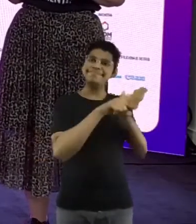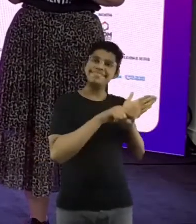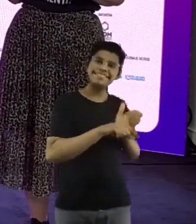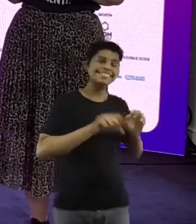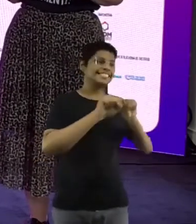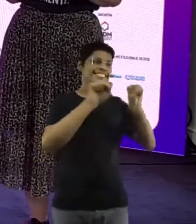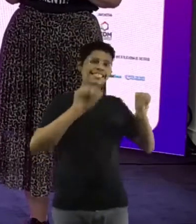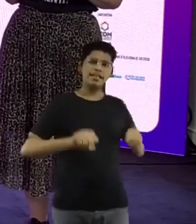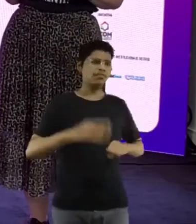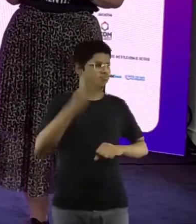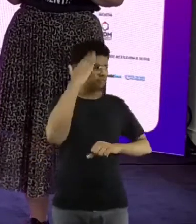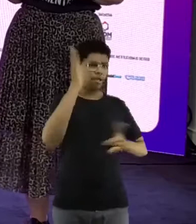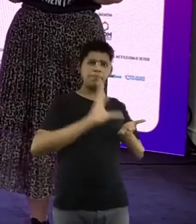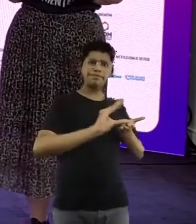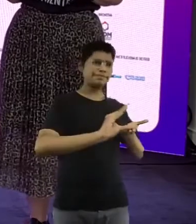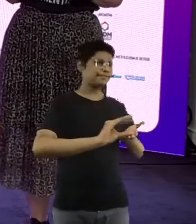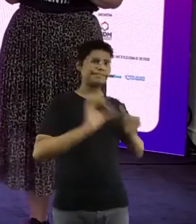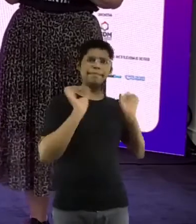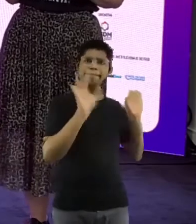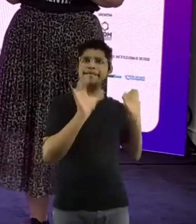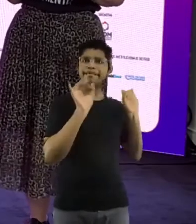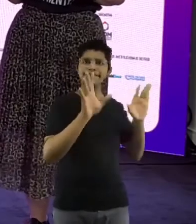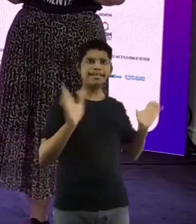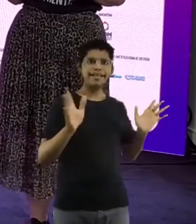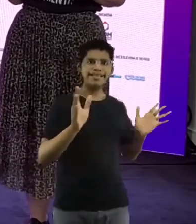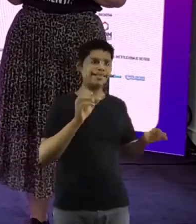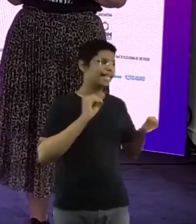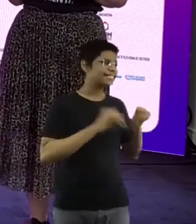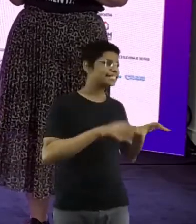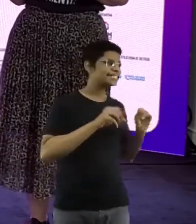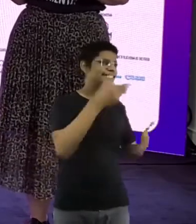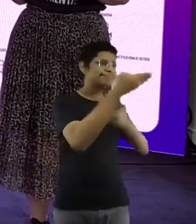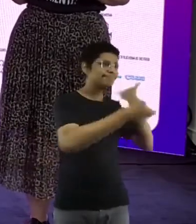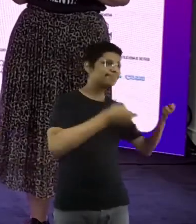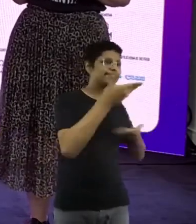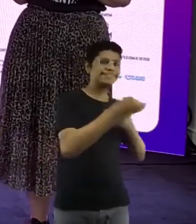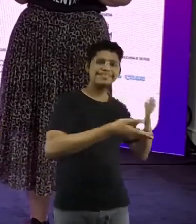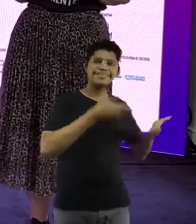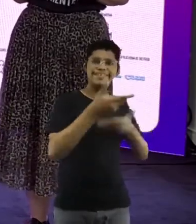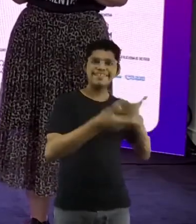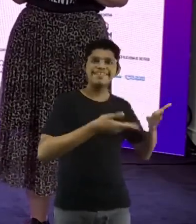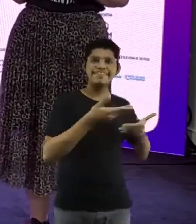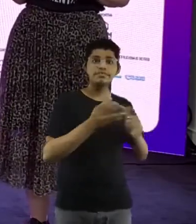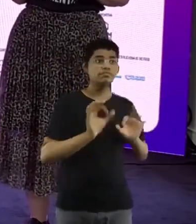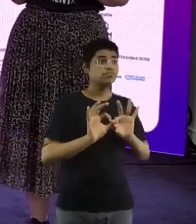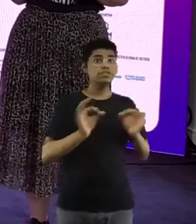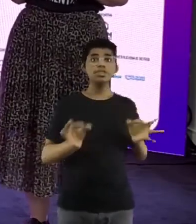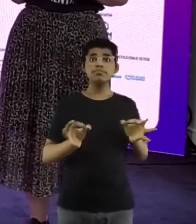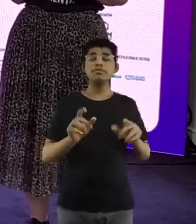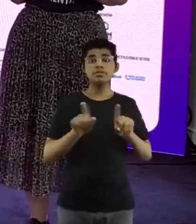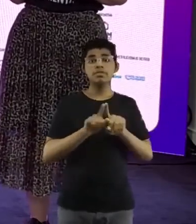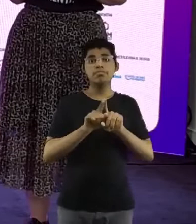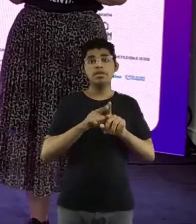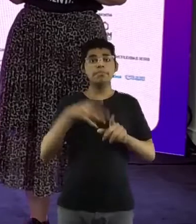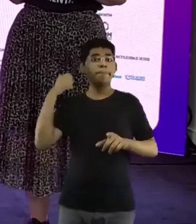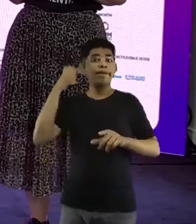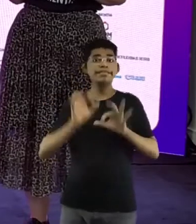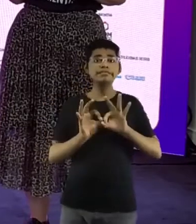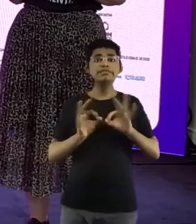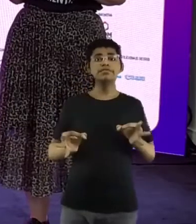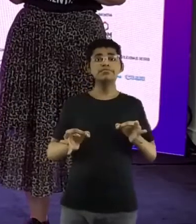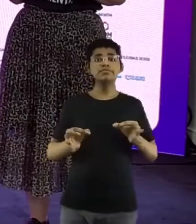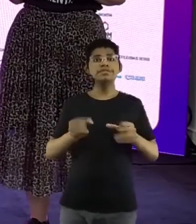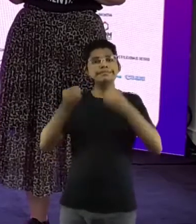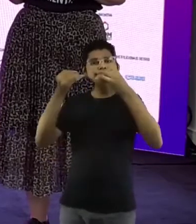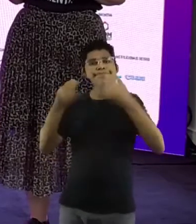de dados, sabem dar aula de dados, mas também sabem falar de dados de forma muito simples, né? É isso que a gente queria falar para vocês hoje, dizer